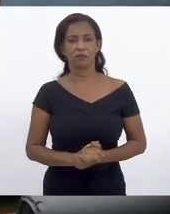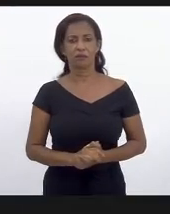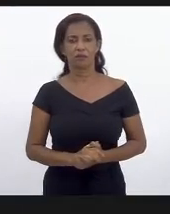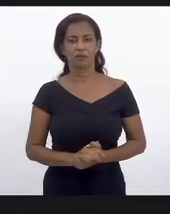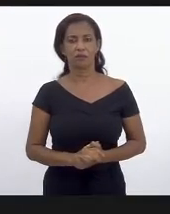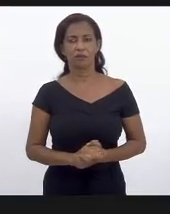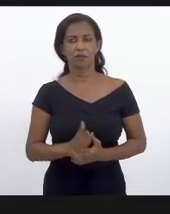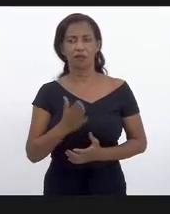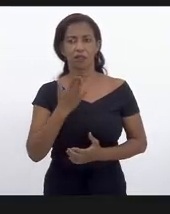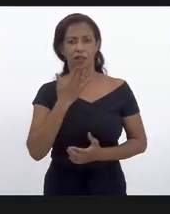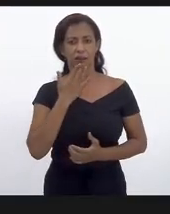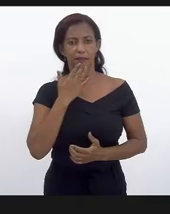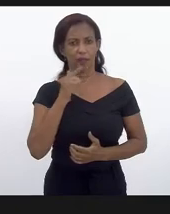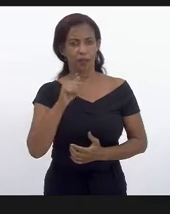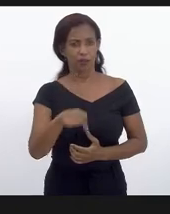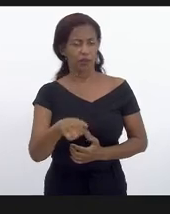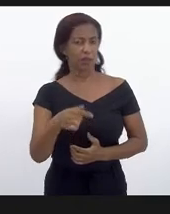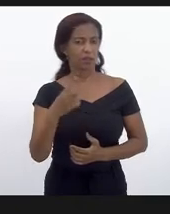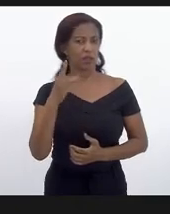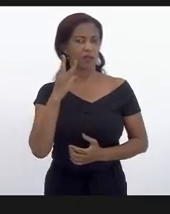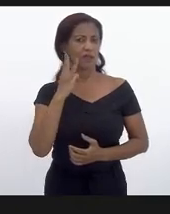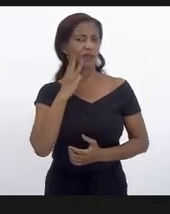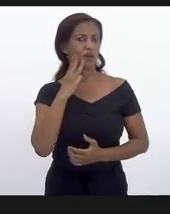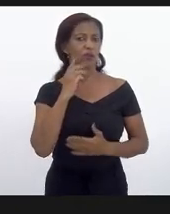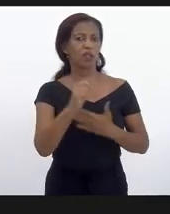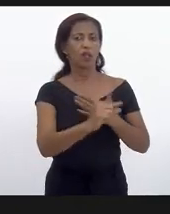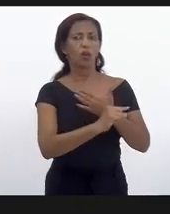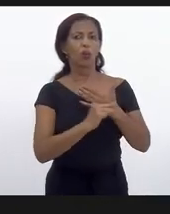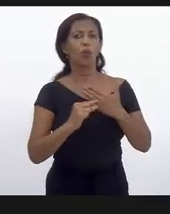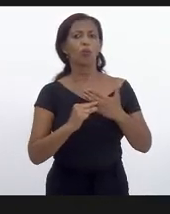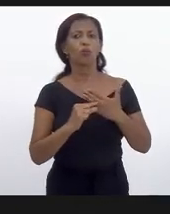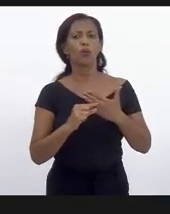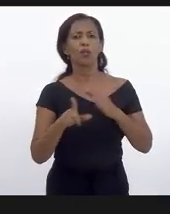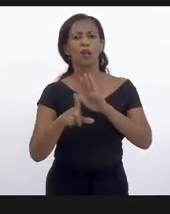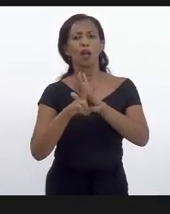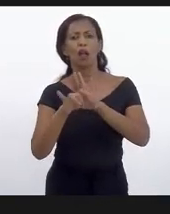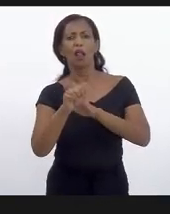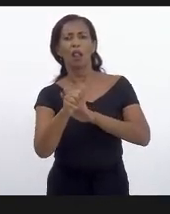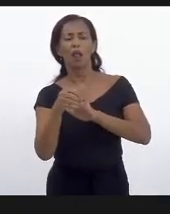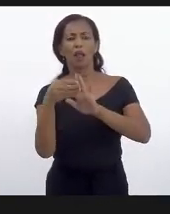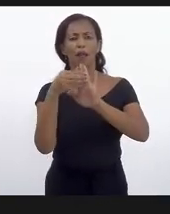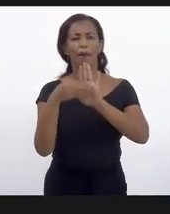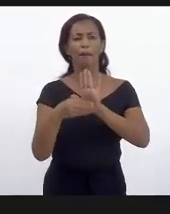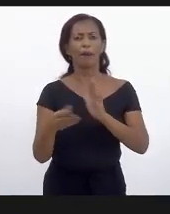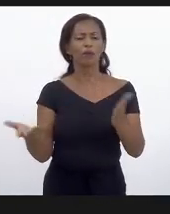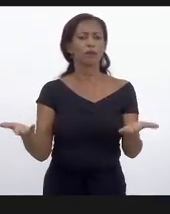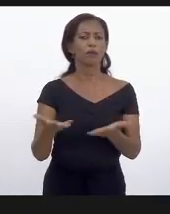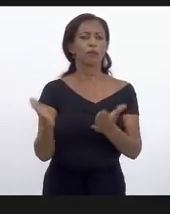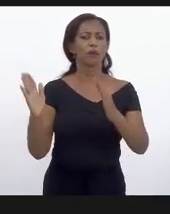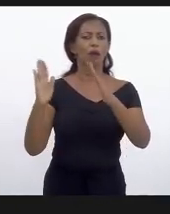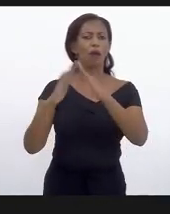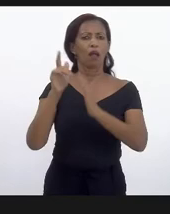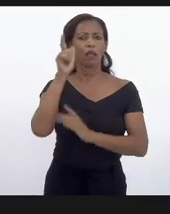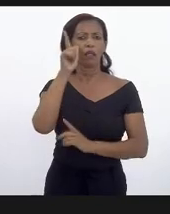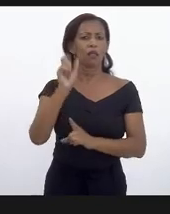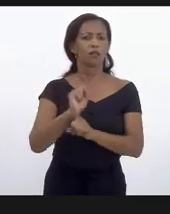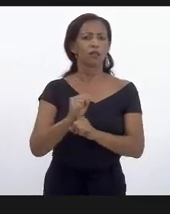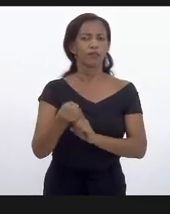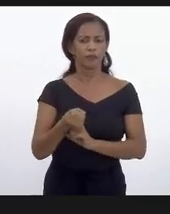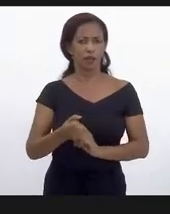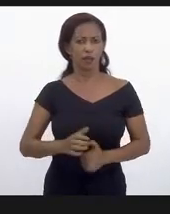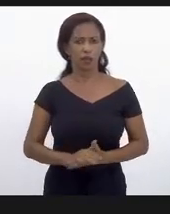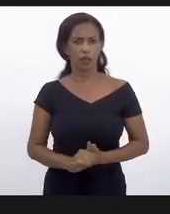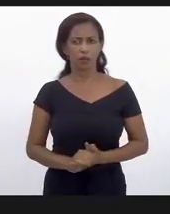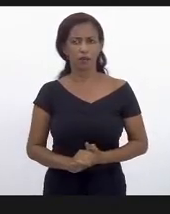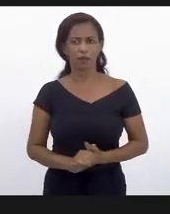Mas peço aqui para o deputado Valdec, qual a autoria no seu projeto de lei que foi na pauta hoje sobre habitação de interesse social?